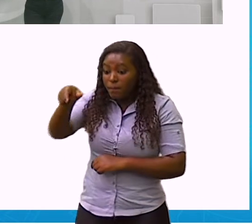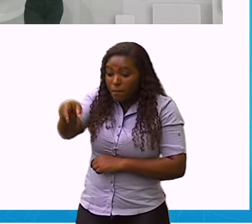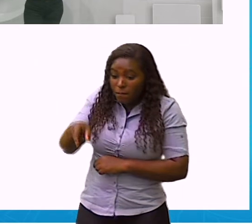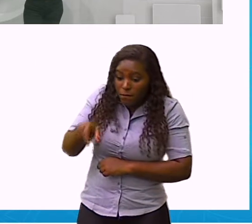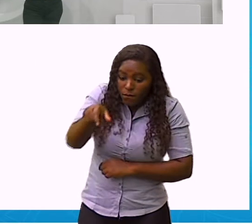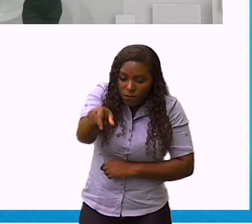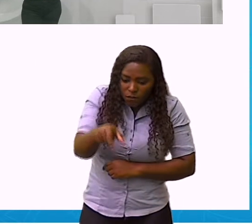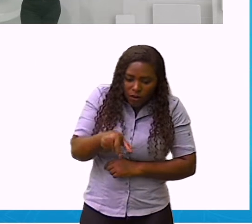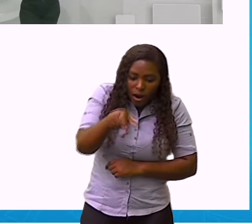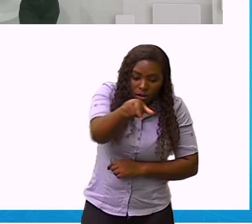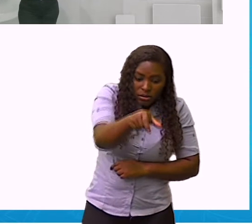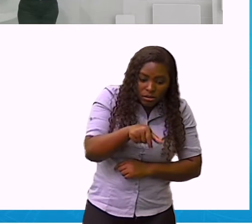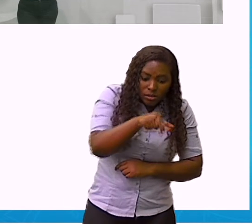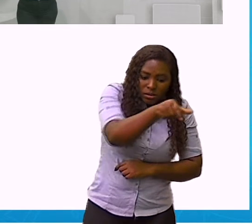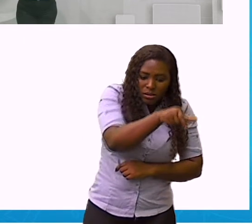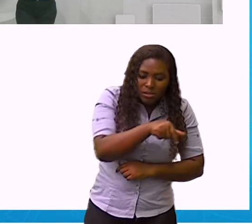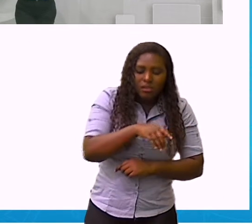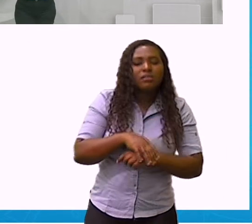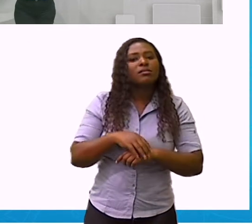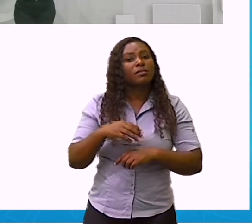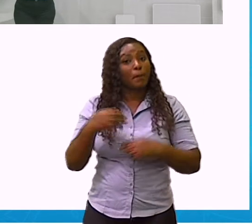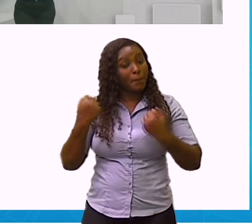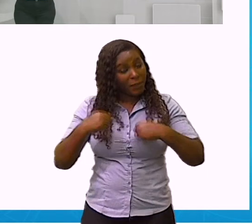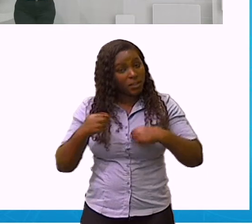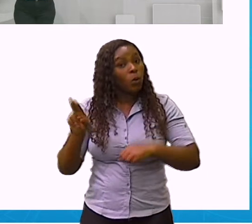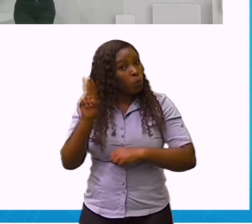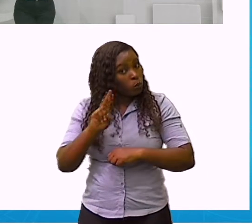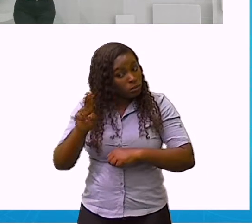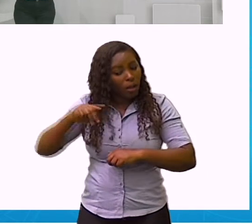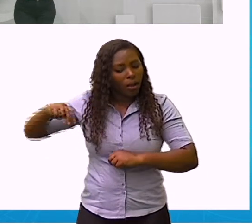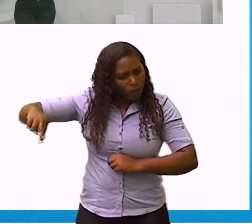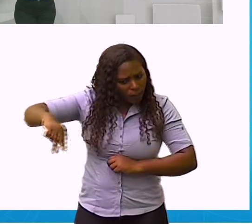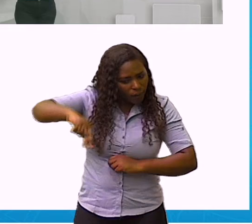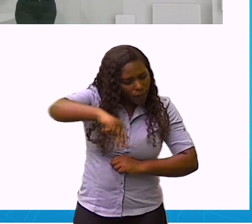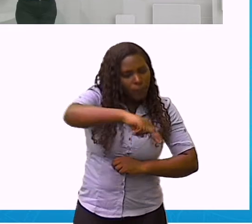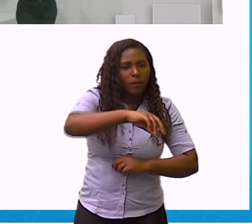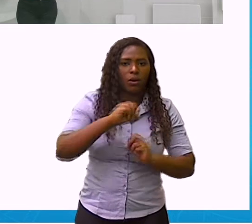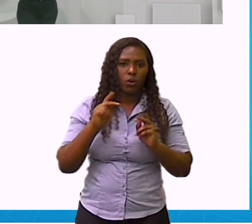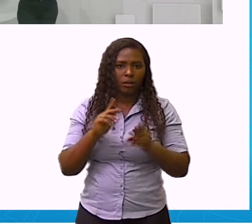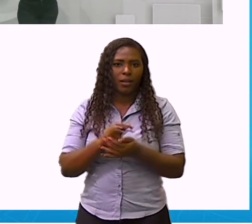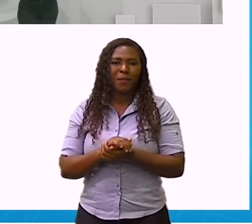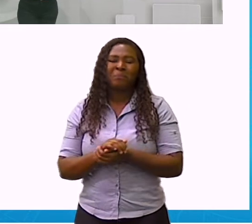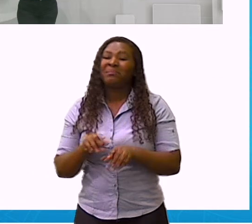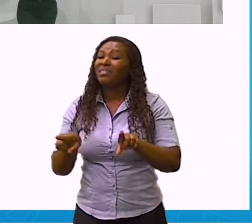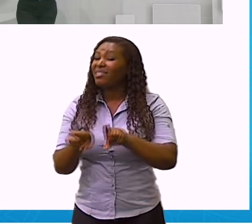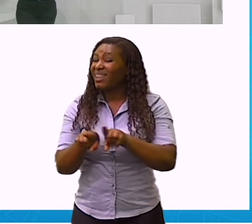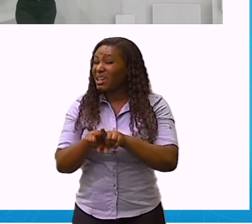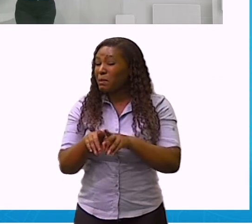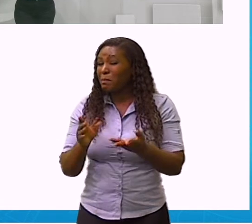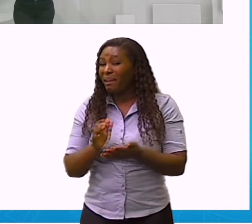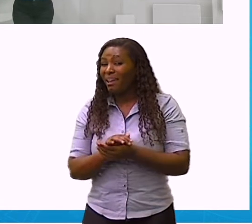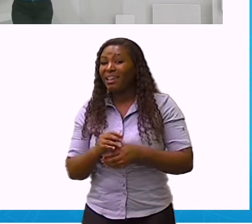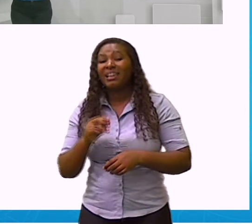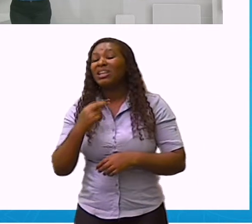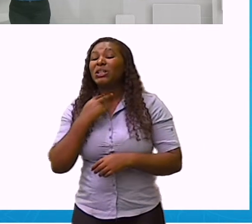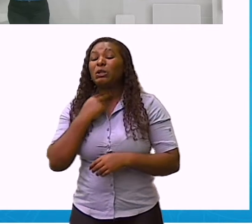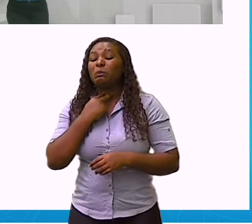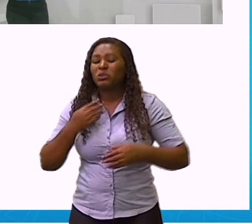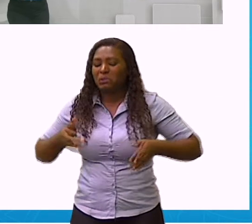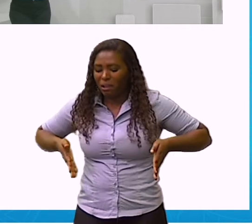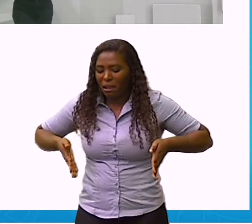Não atravesse vias ou caminhe em calçadas olhando para o celular, acessando